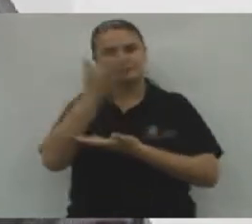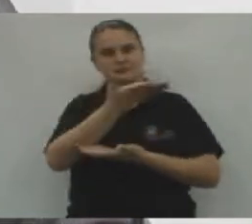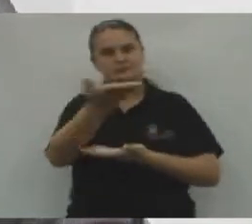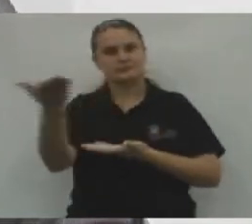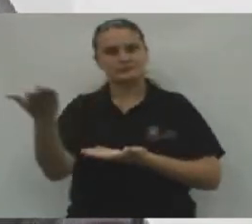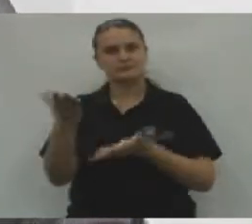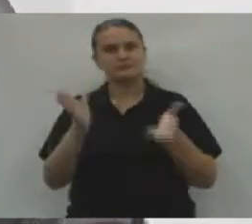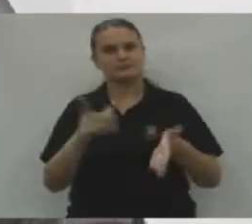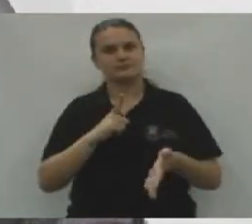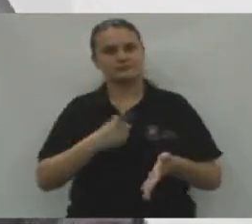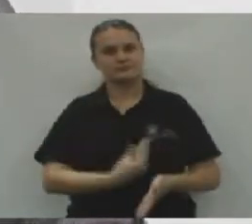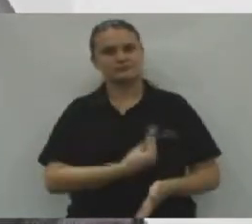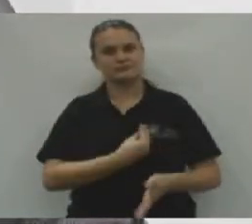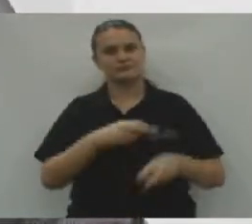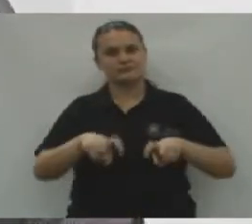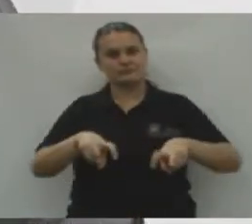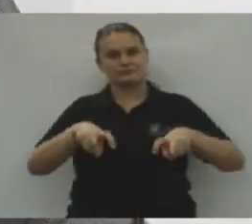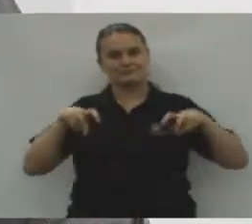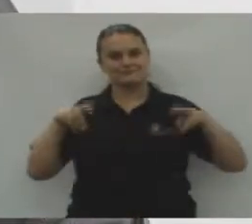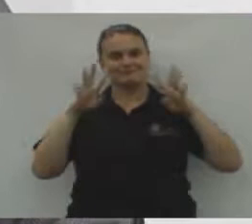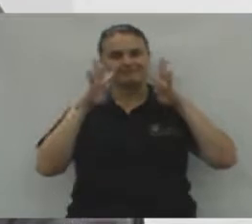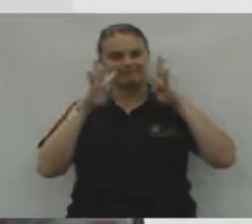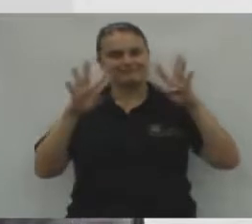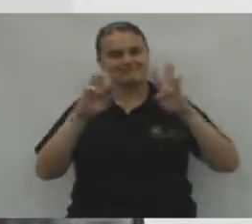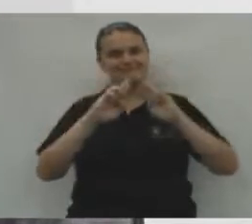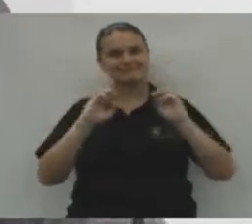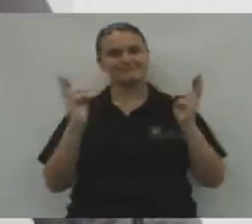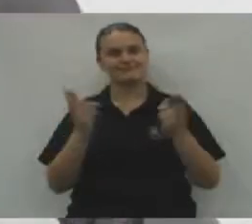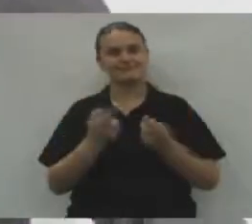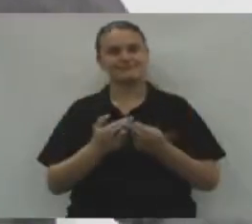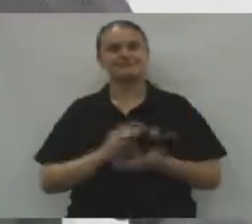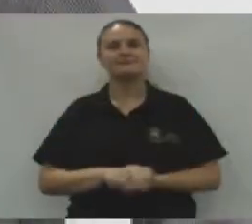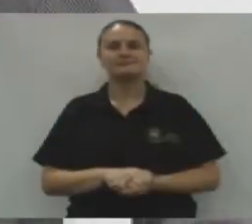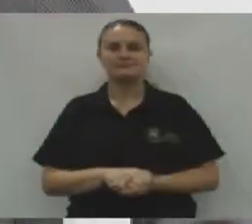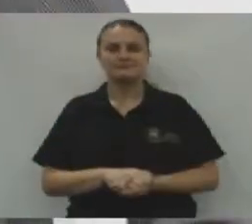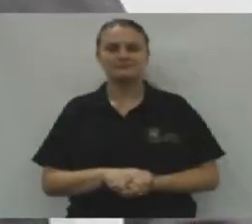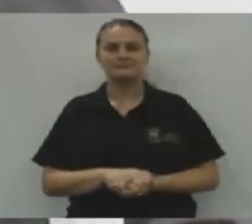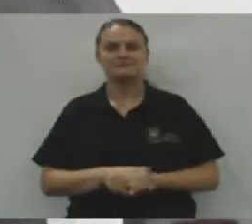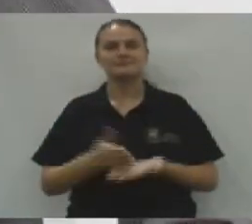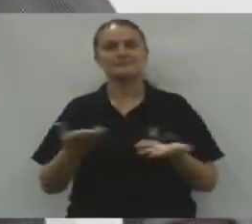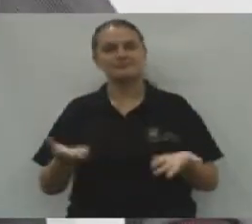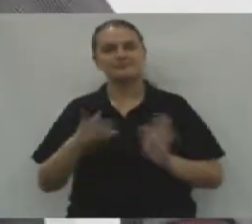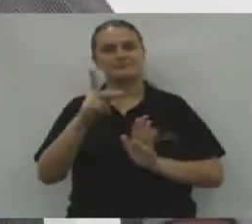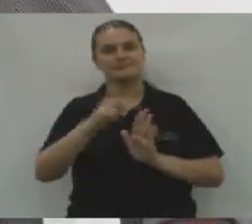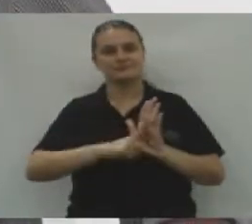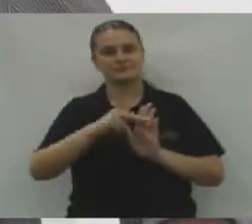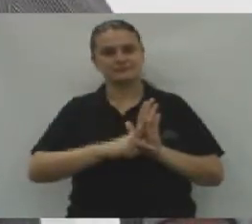as demais pessoas que estão aqui assistindo a essa sessão. O projeto